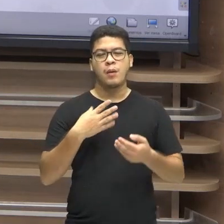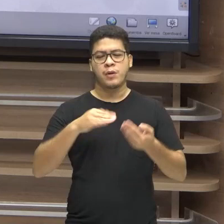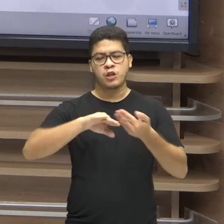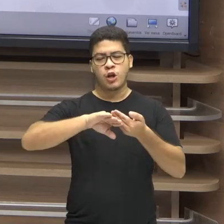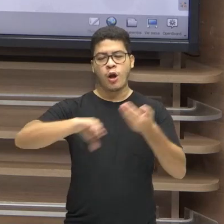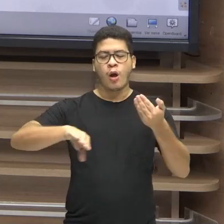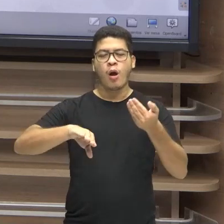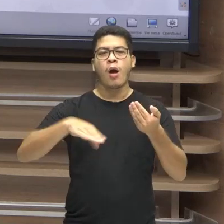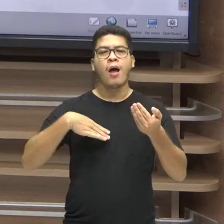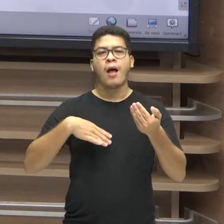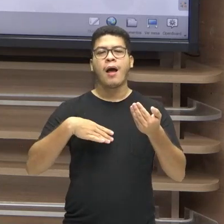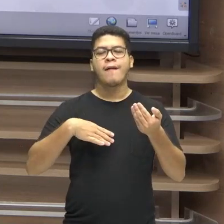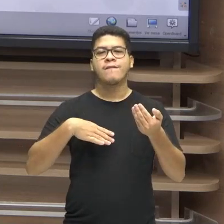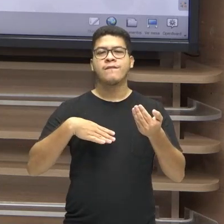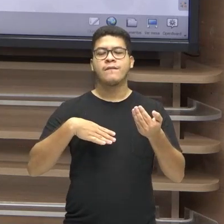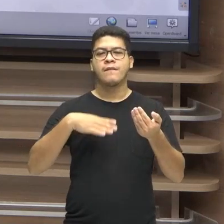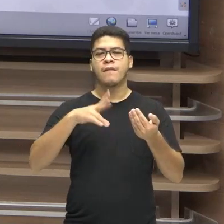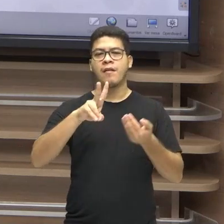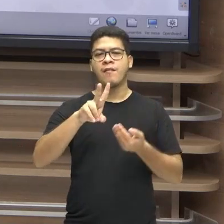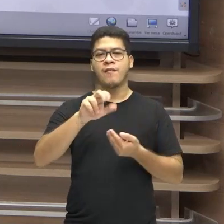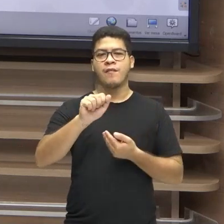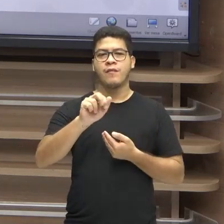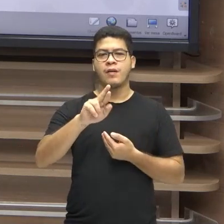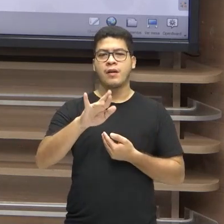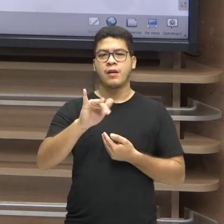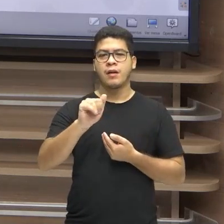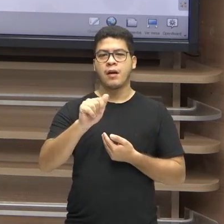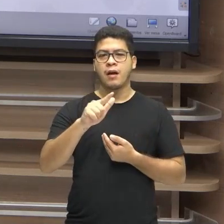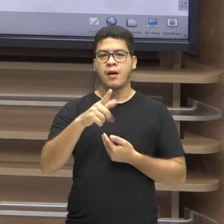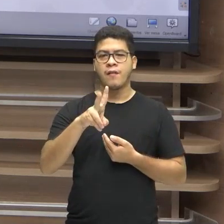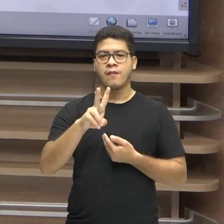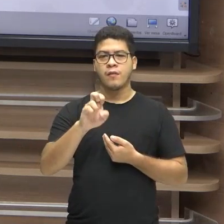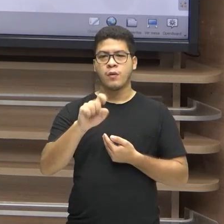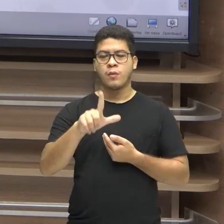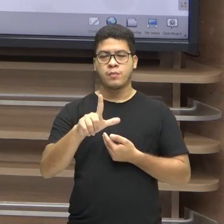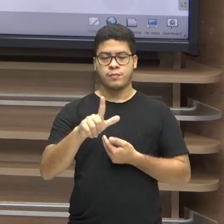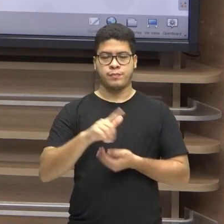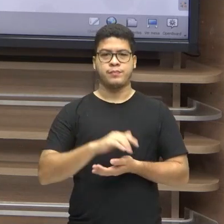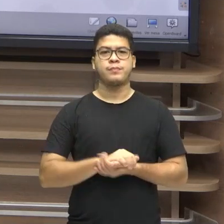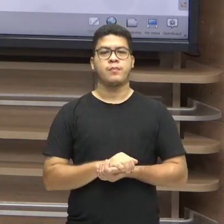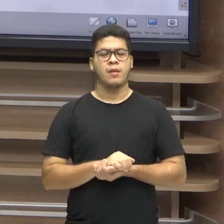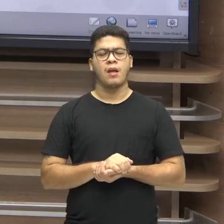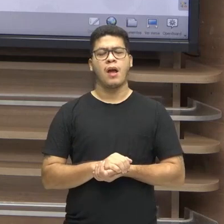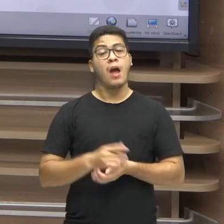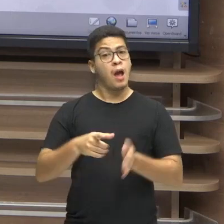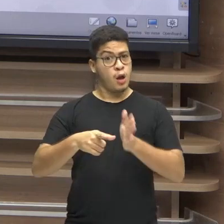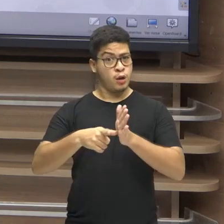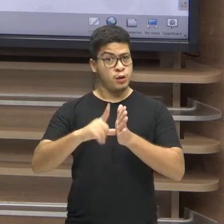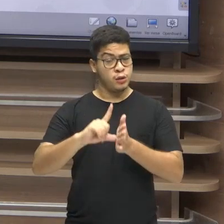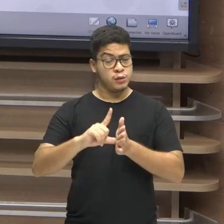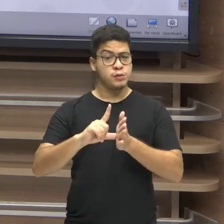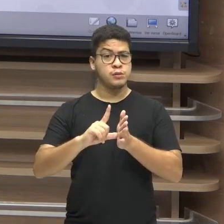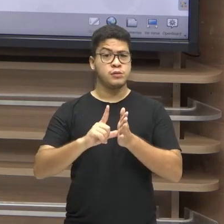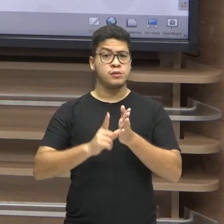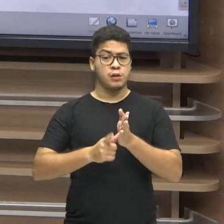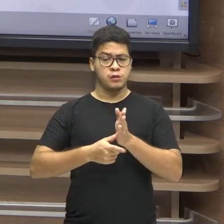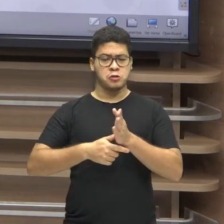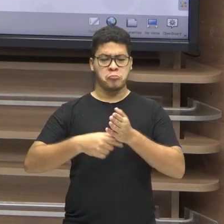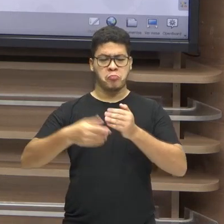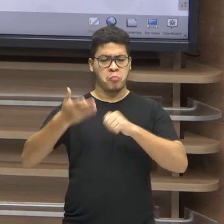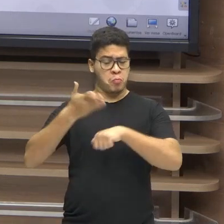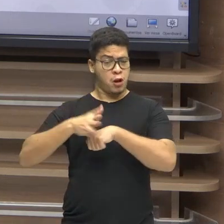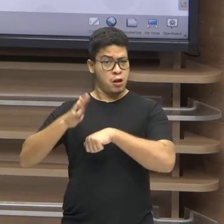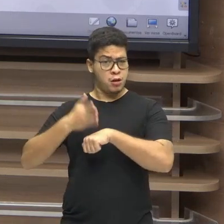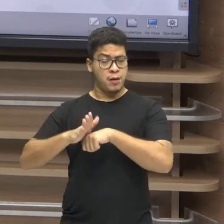E encontrar o seu valor, tá? Mas antes da gente fazer essas resoluções, vamos entender o que é